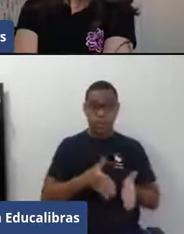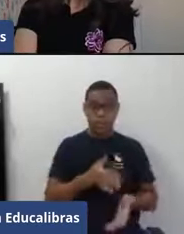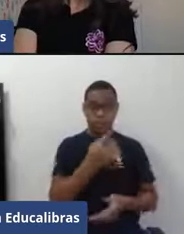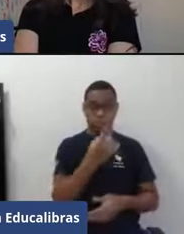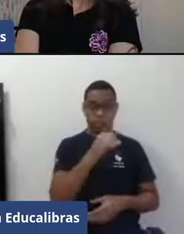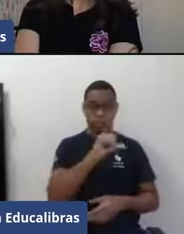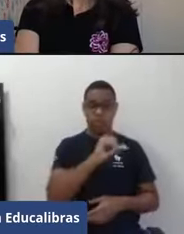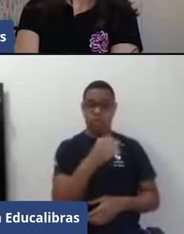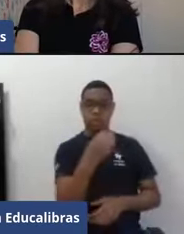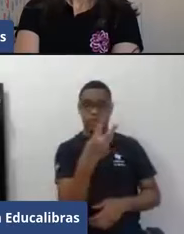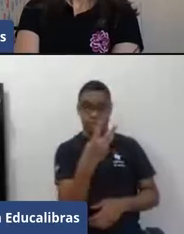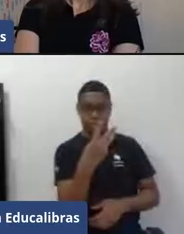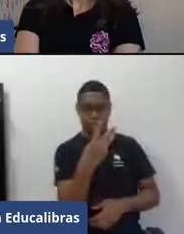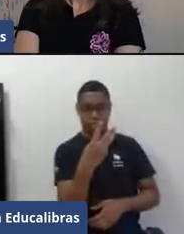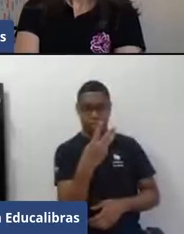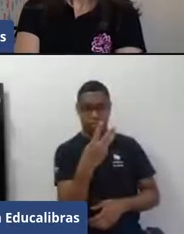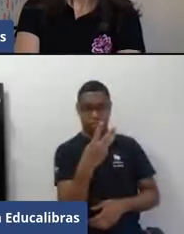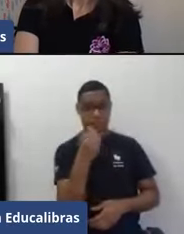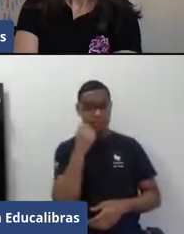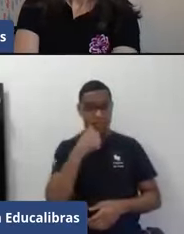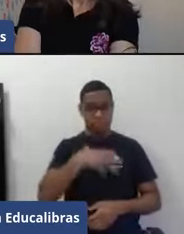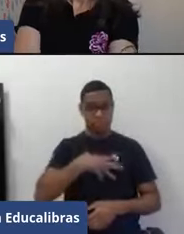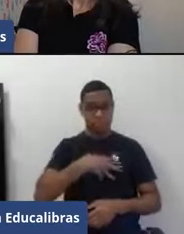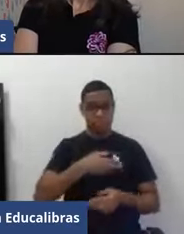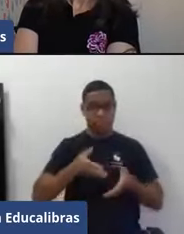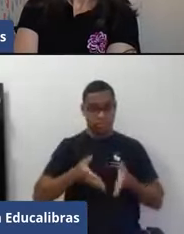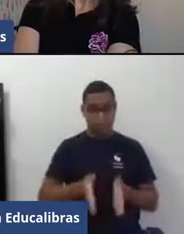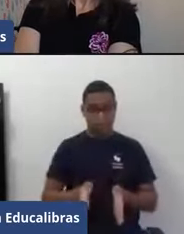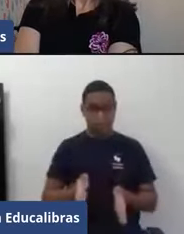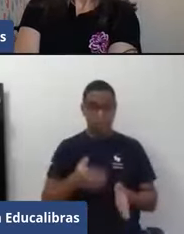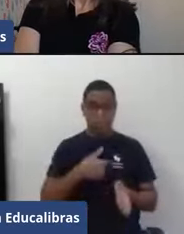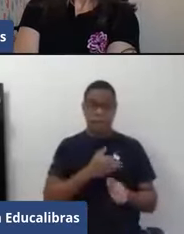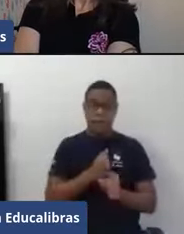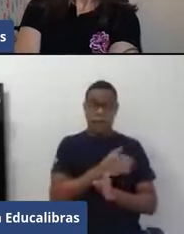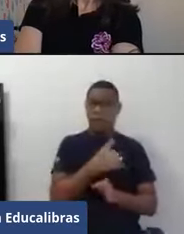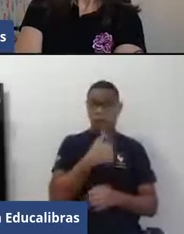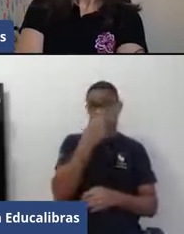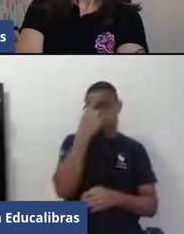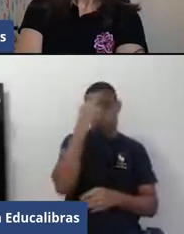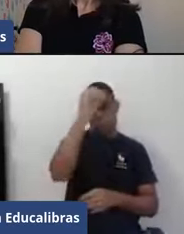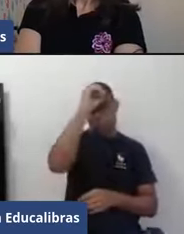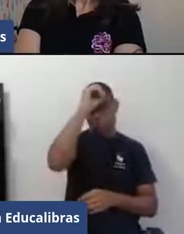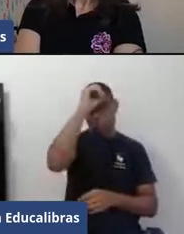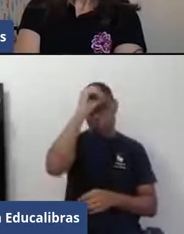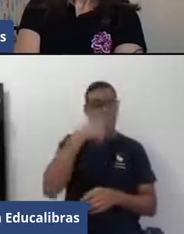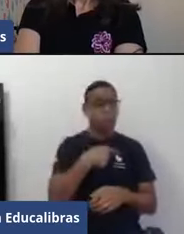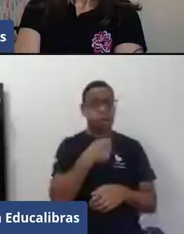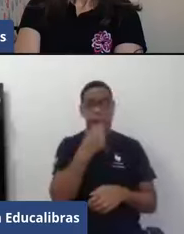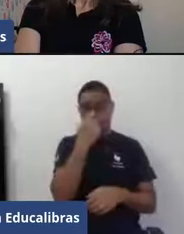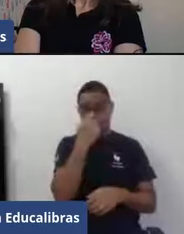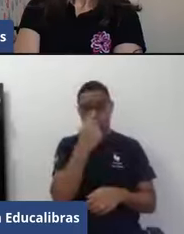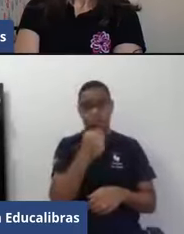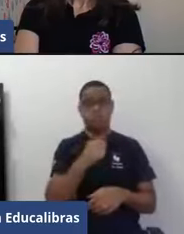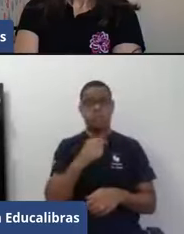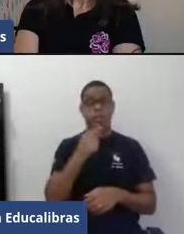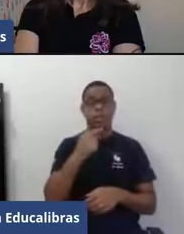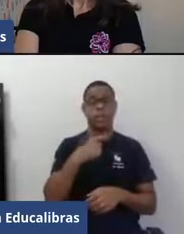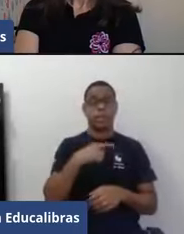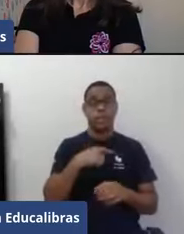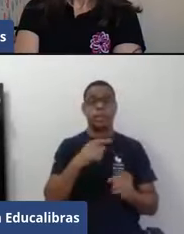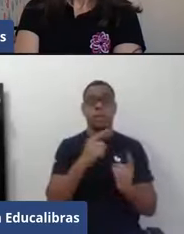em 93. Nesse período, eu não sabia nada, então eu fiquei procurando. A Larissa era atendida